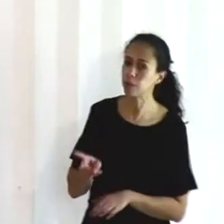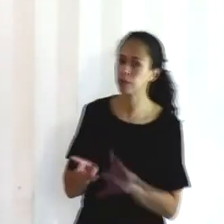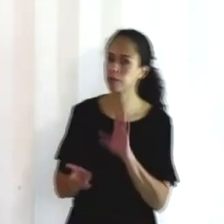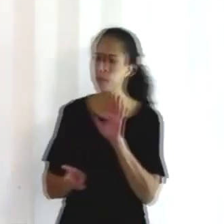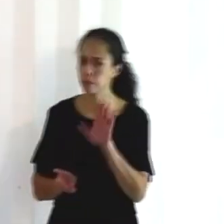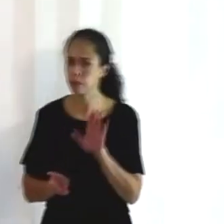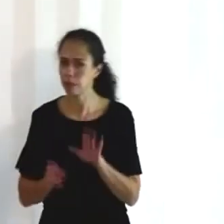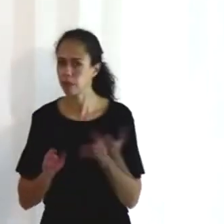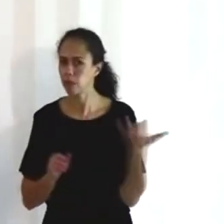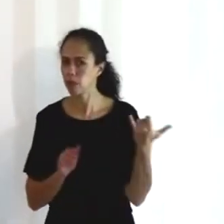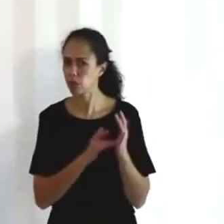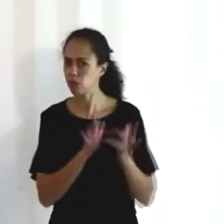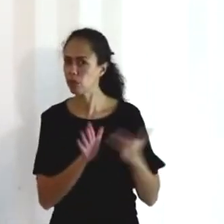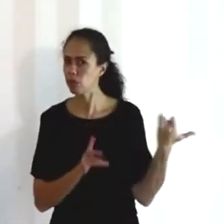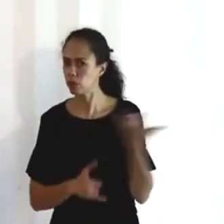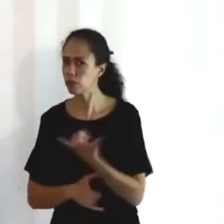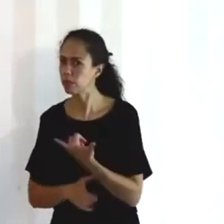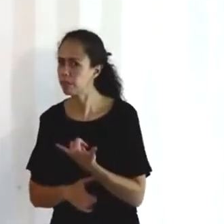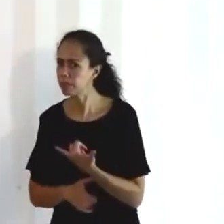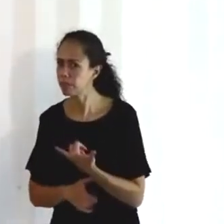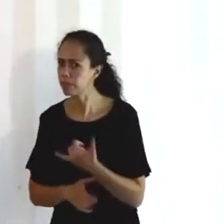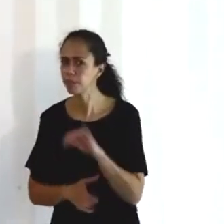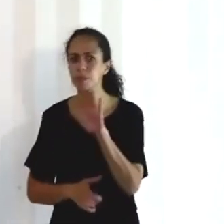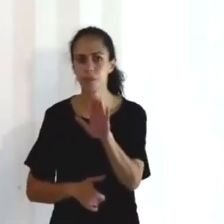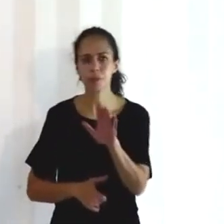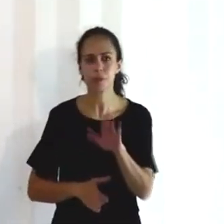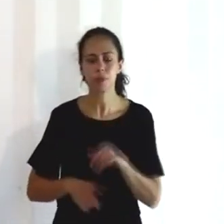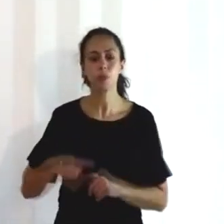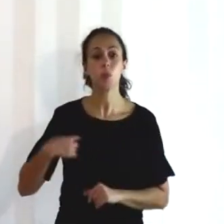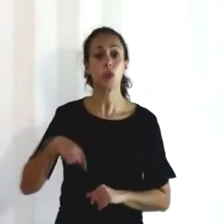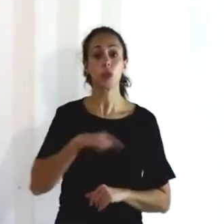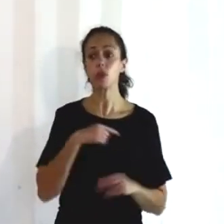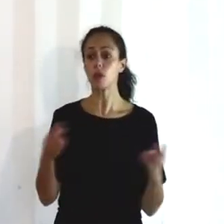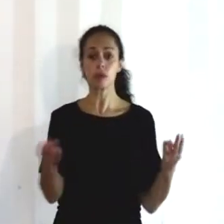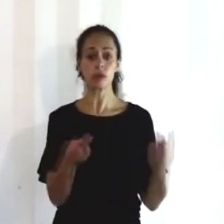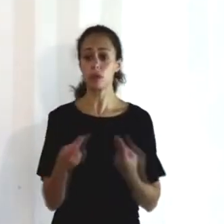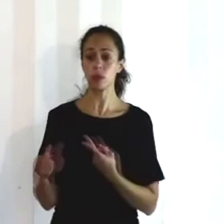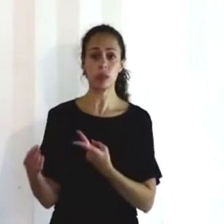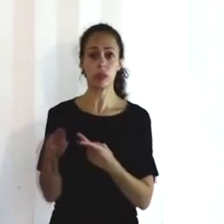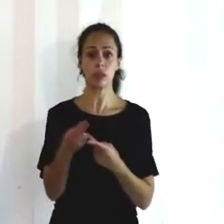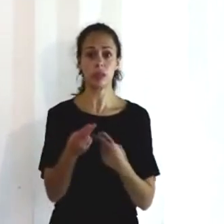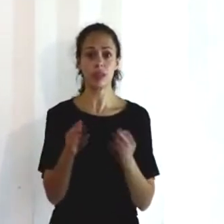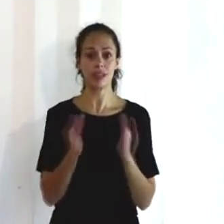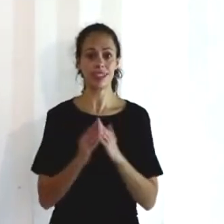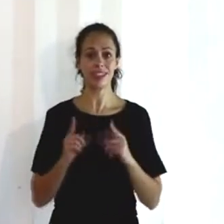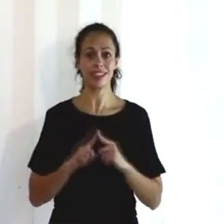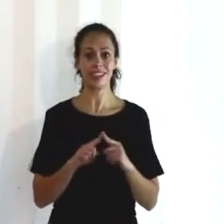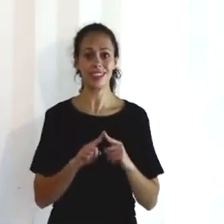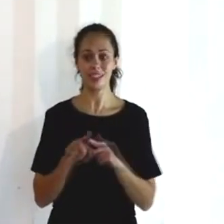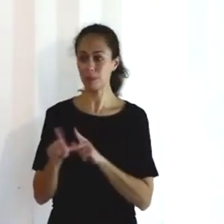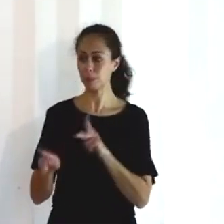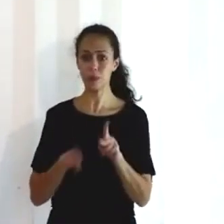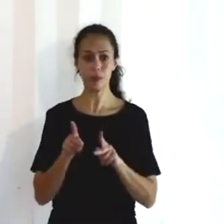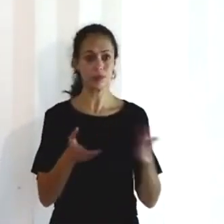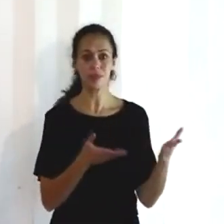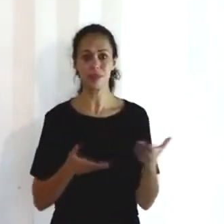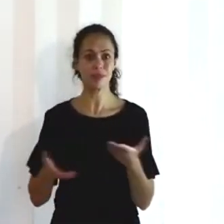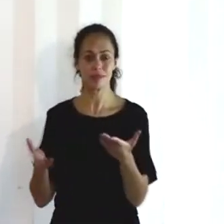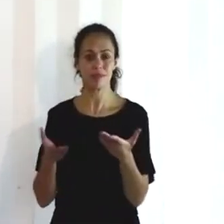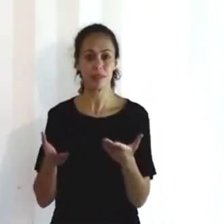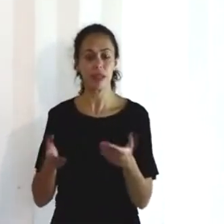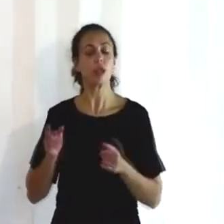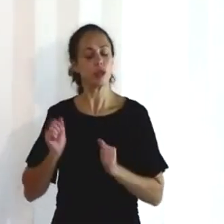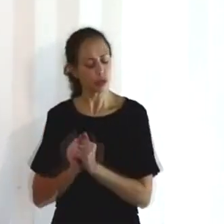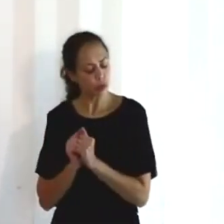mais tempo nós caminhamos juntos, mais nós ofendemos uns aos outros. Porque nós somos muito diferentes.